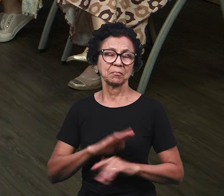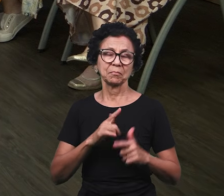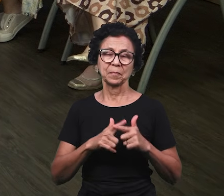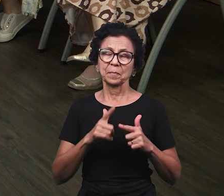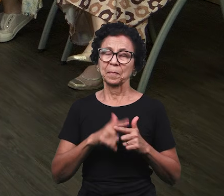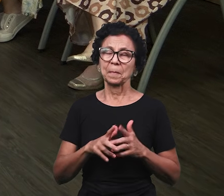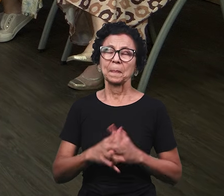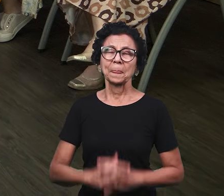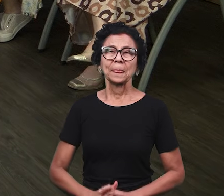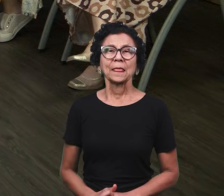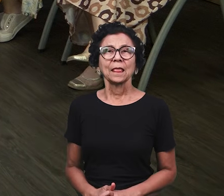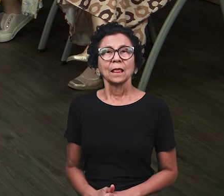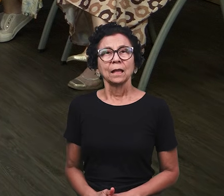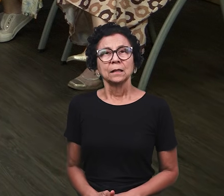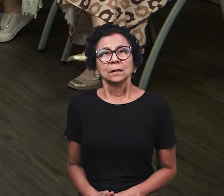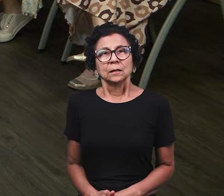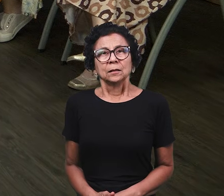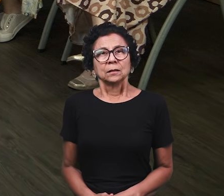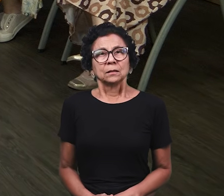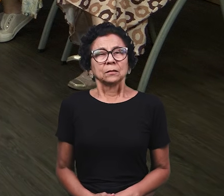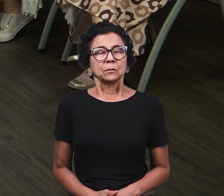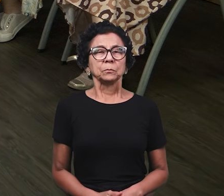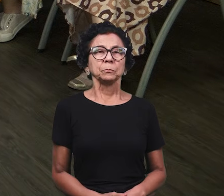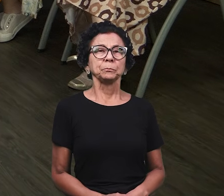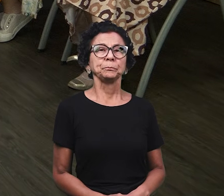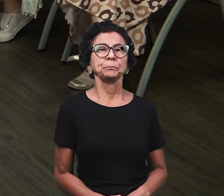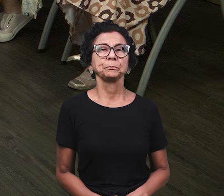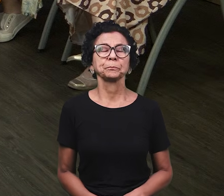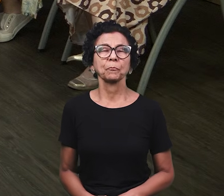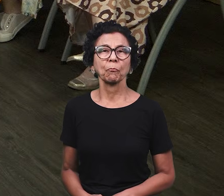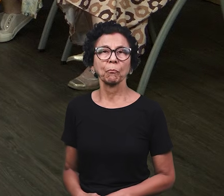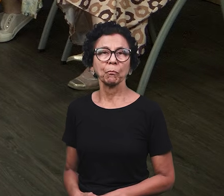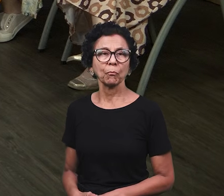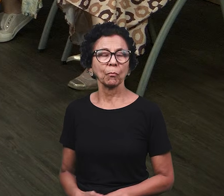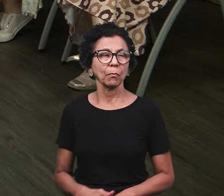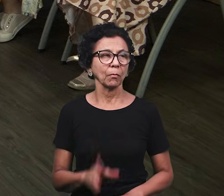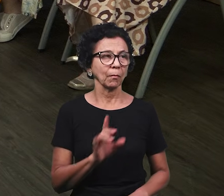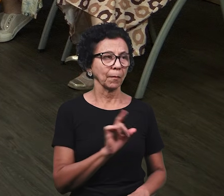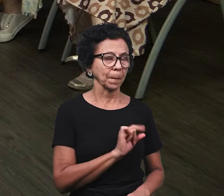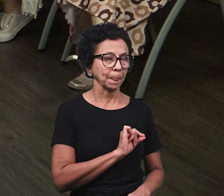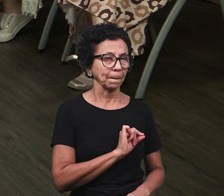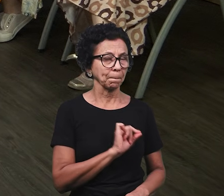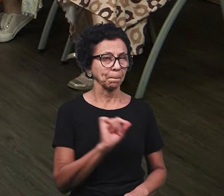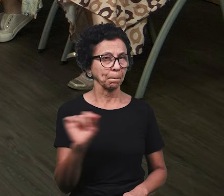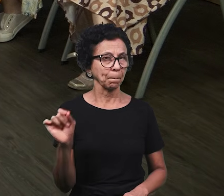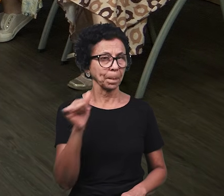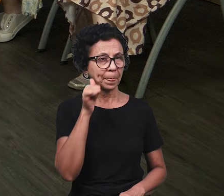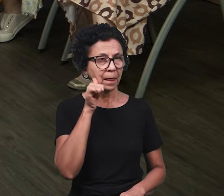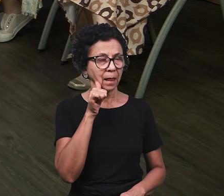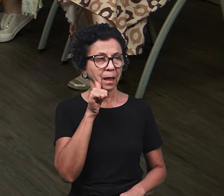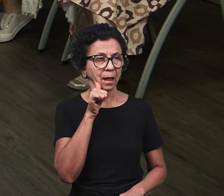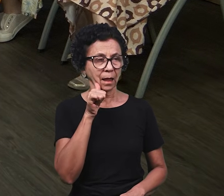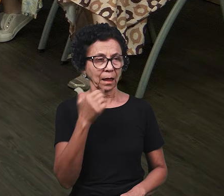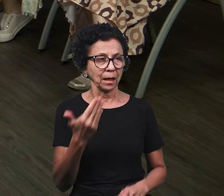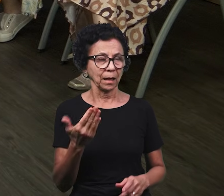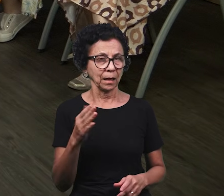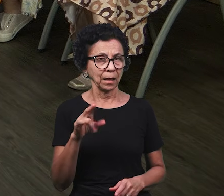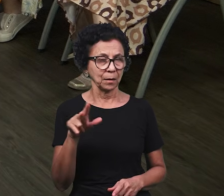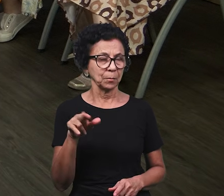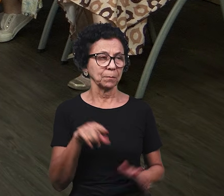Há duas coisas que eu queria chamar a atenção aqui, Diogo, na pergunta que a irmã fez e na resposta que você